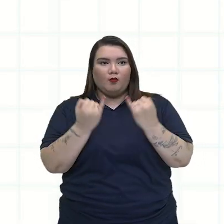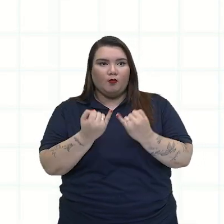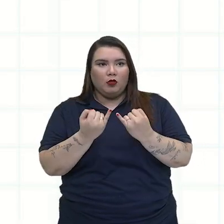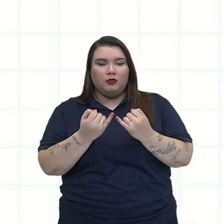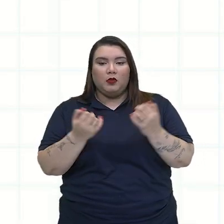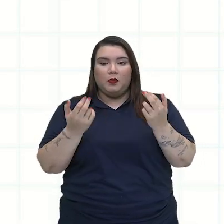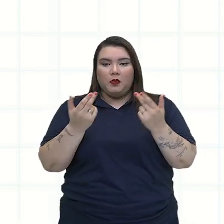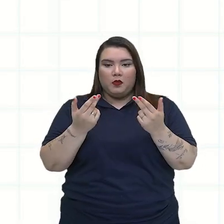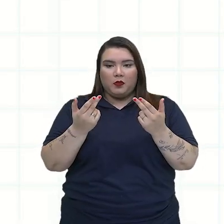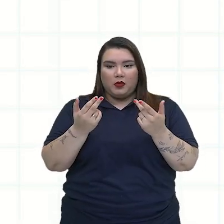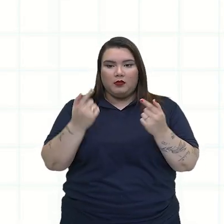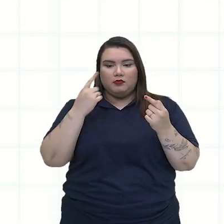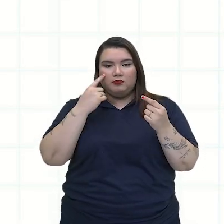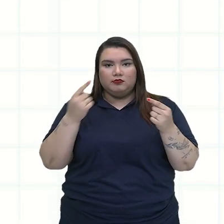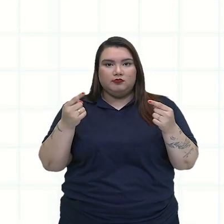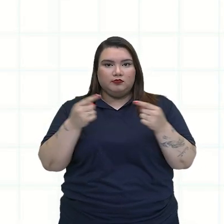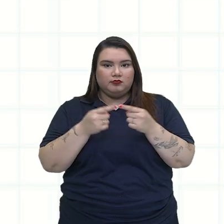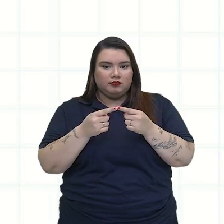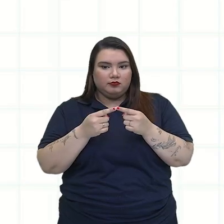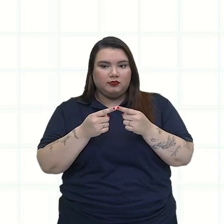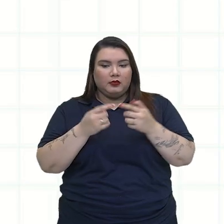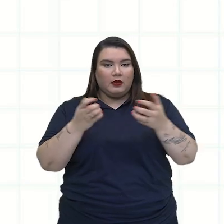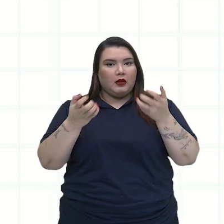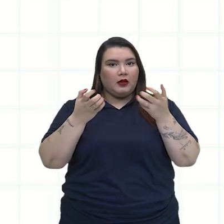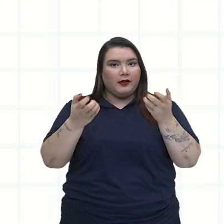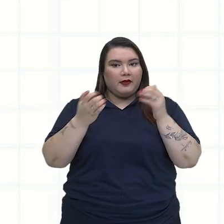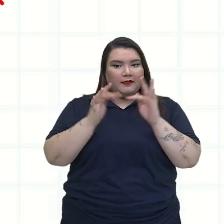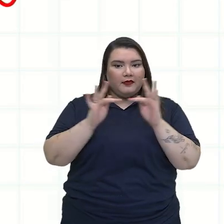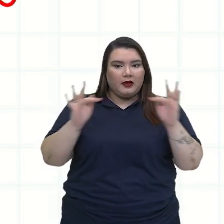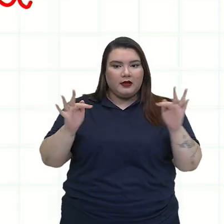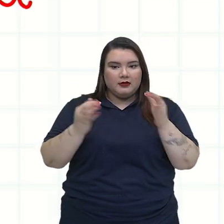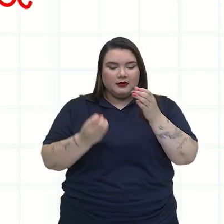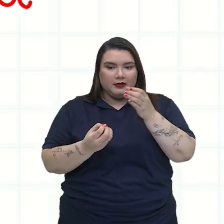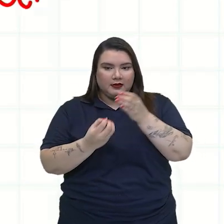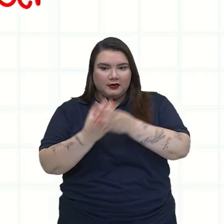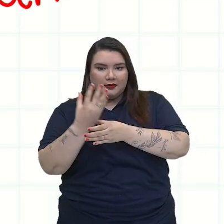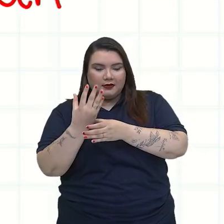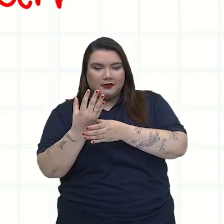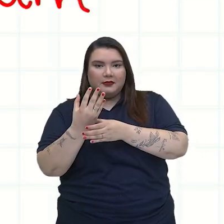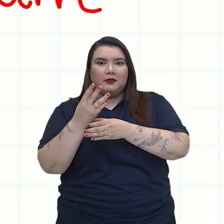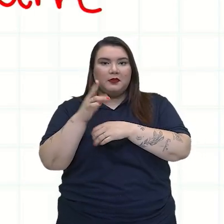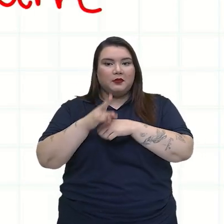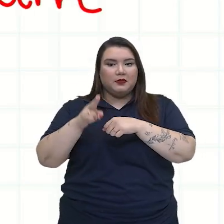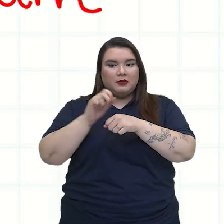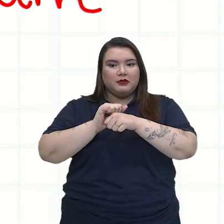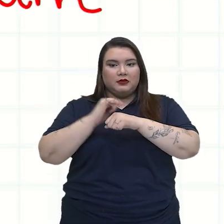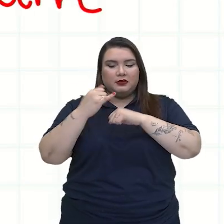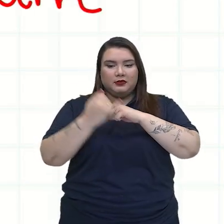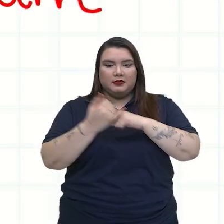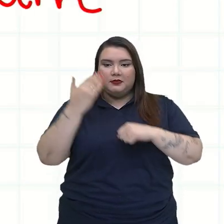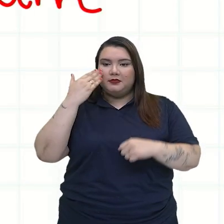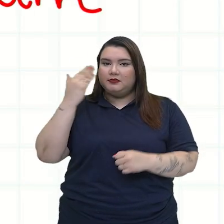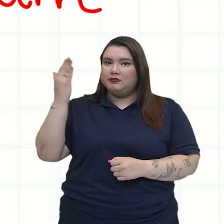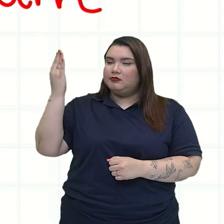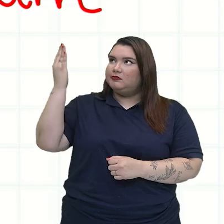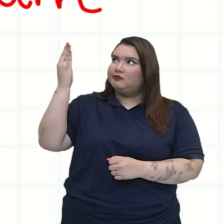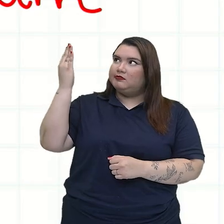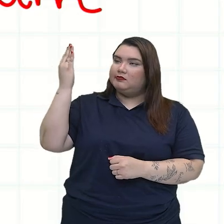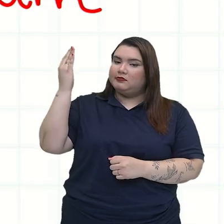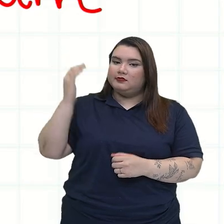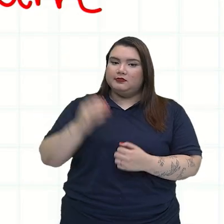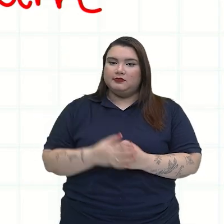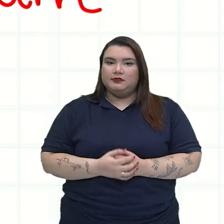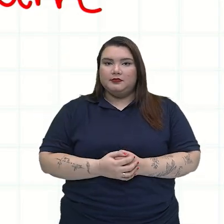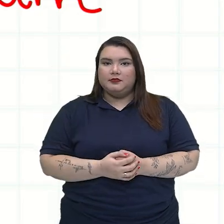mesma coisa. Quero formar uma frase usando adjetivos, vai usando o to be, mas precisa